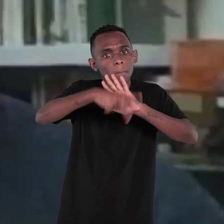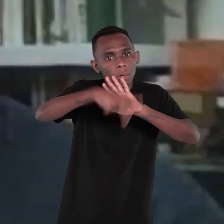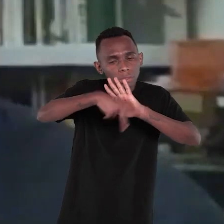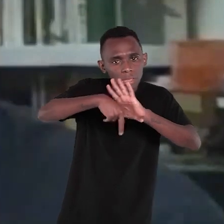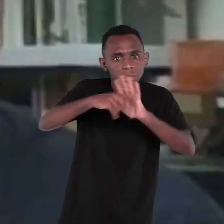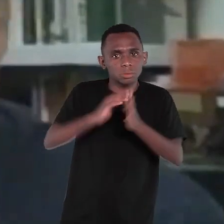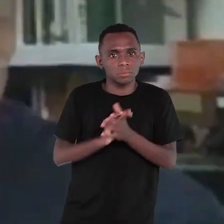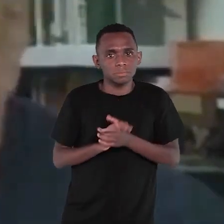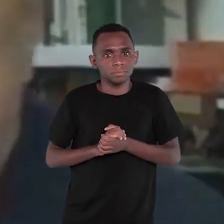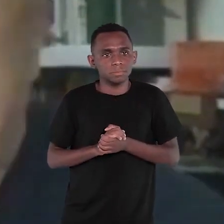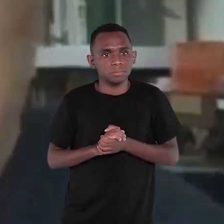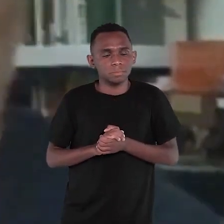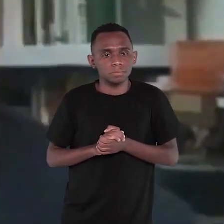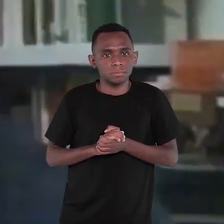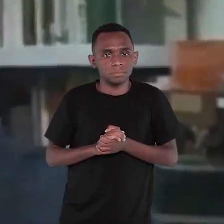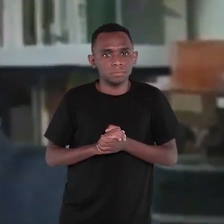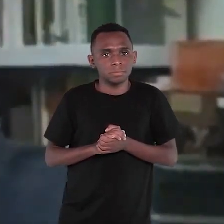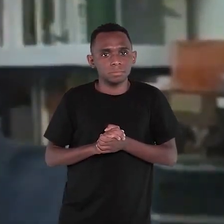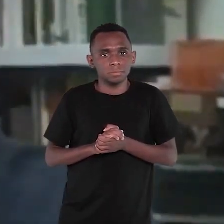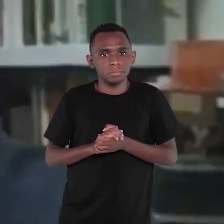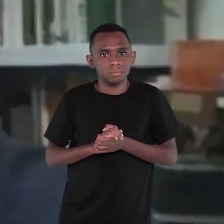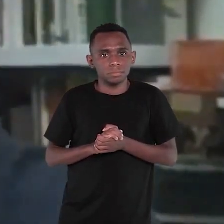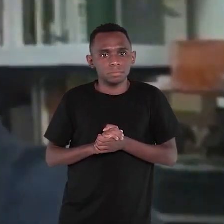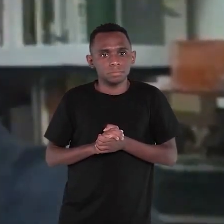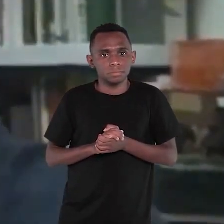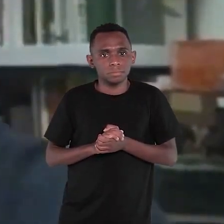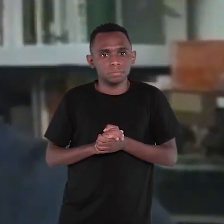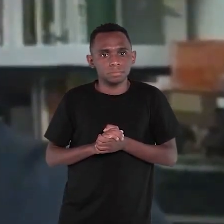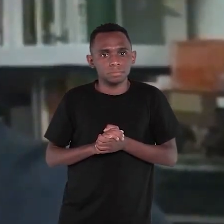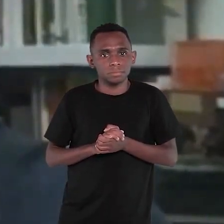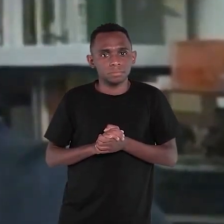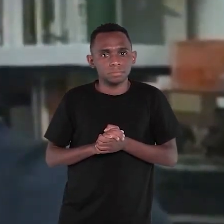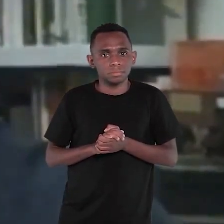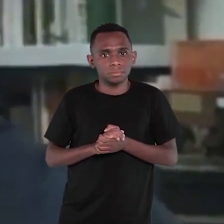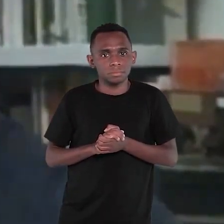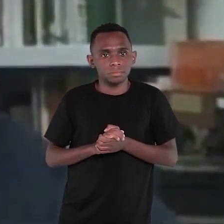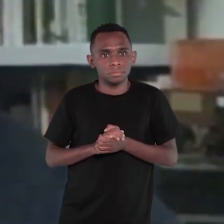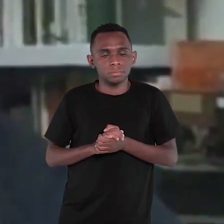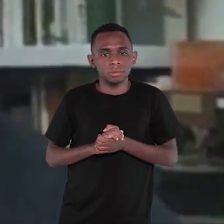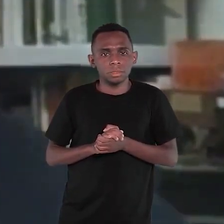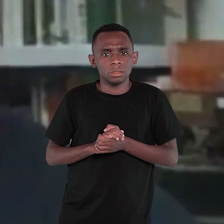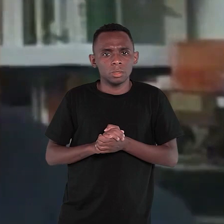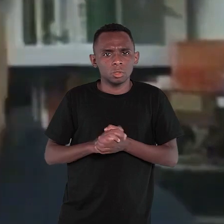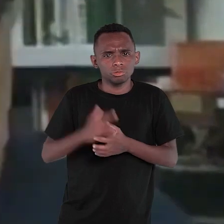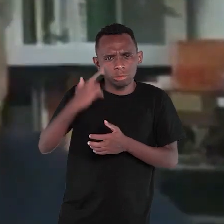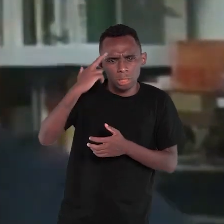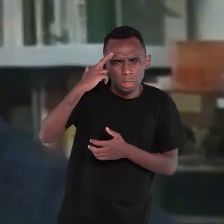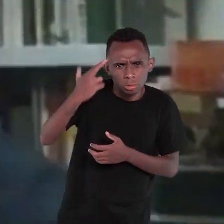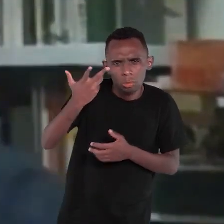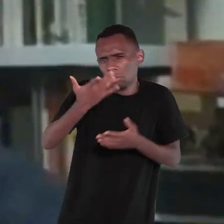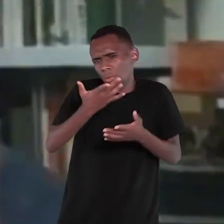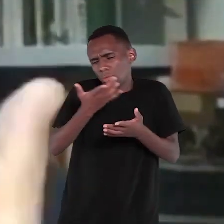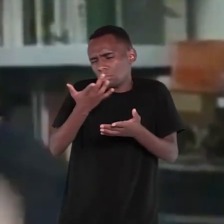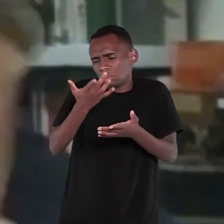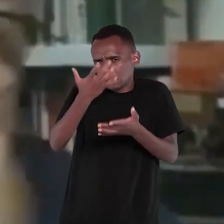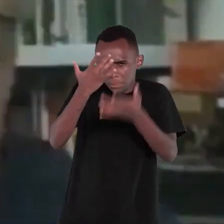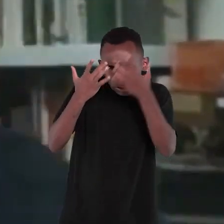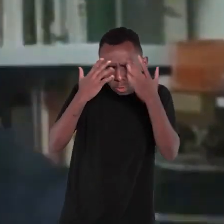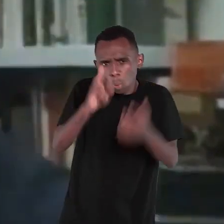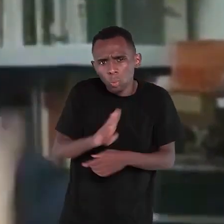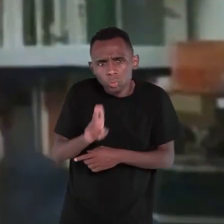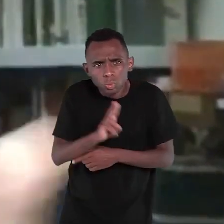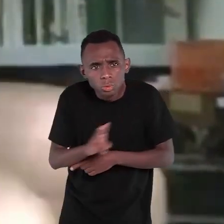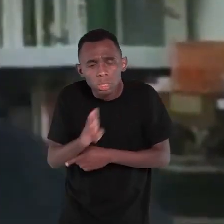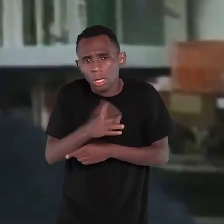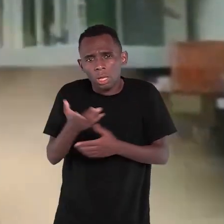projeto, né, os que a gente chamaria de patronos, ou usuários,